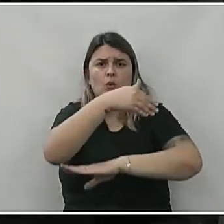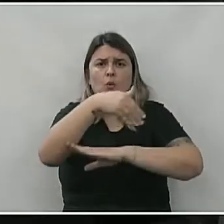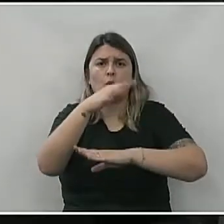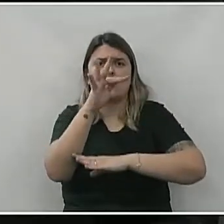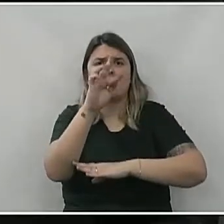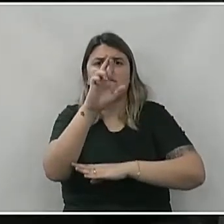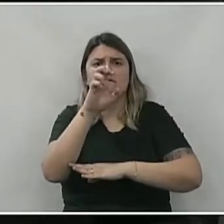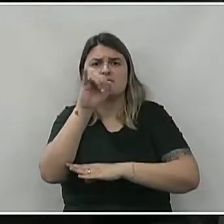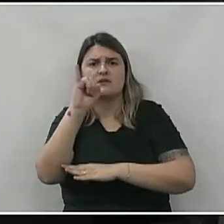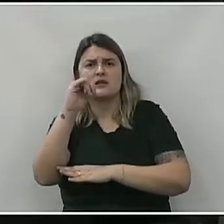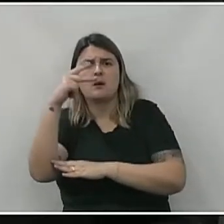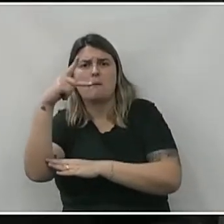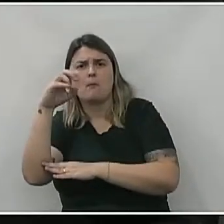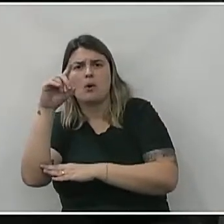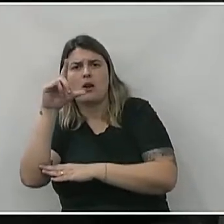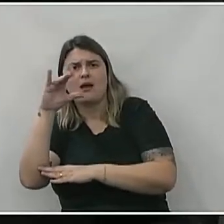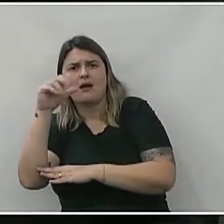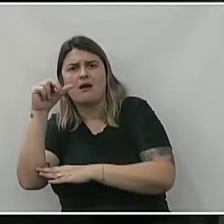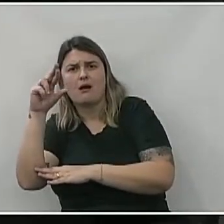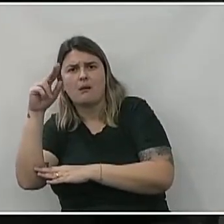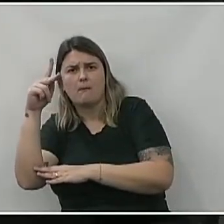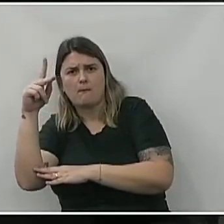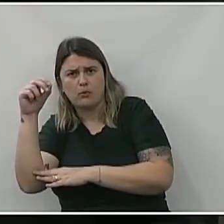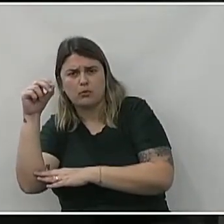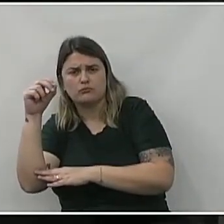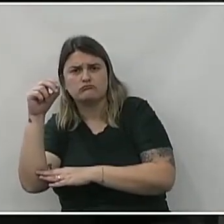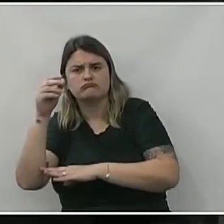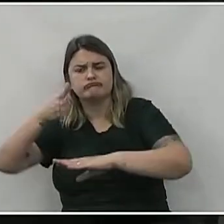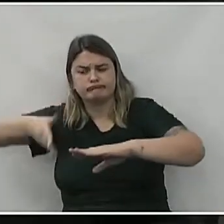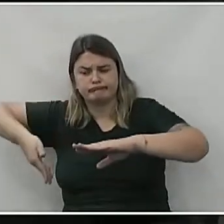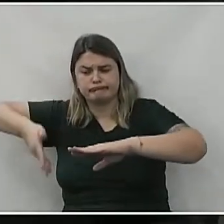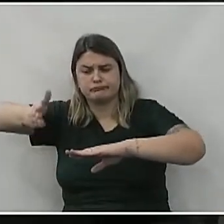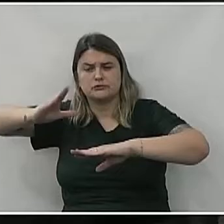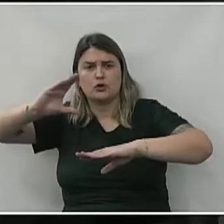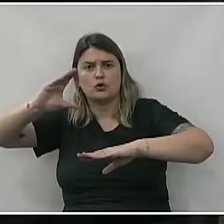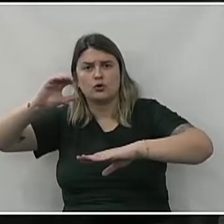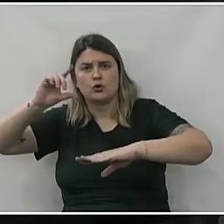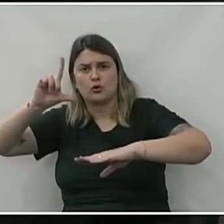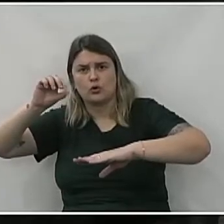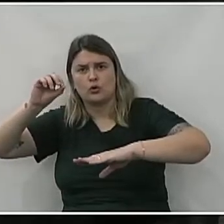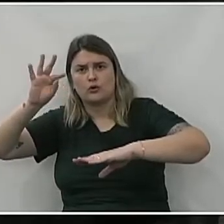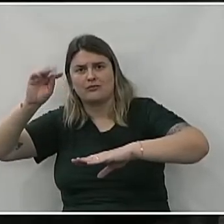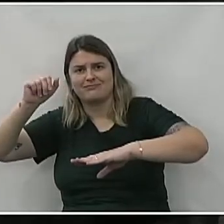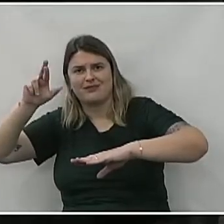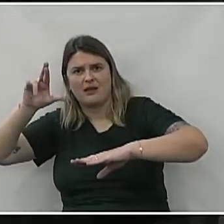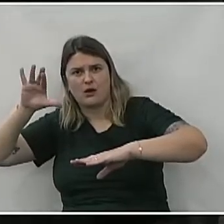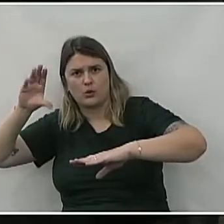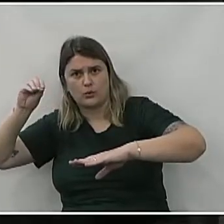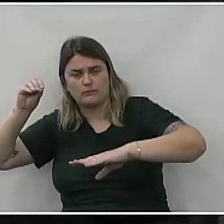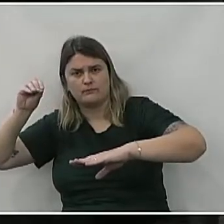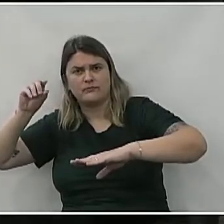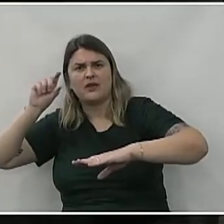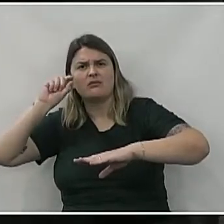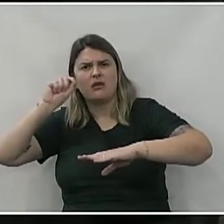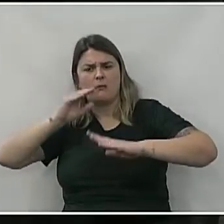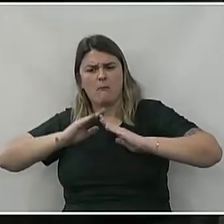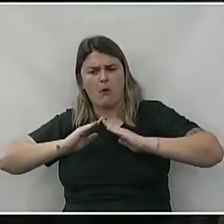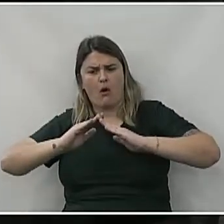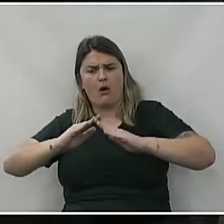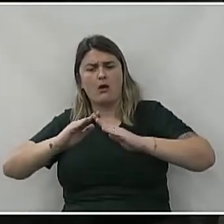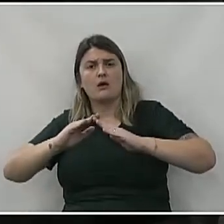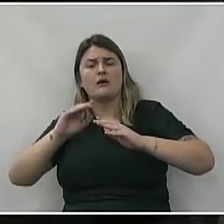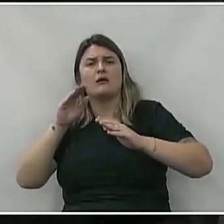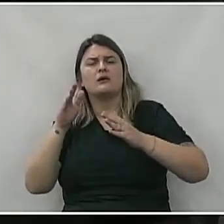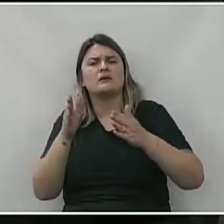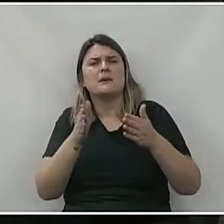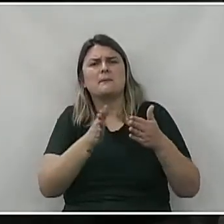Frei Policarpo, esquina com a Clotário de Portugal, onde os moradores